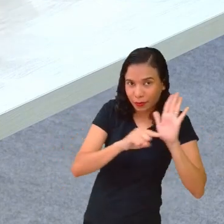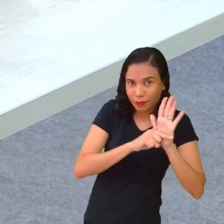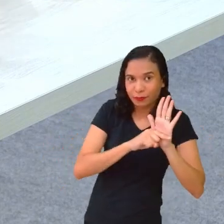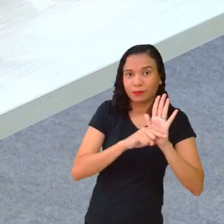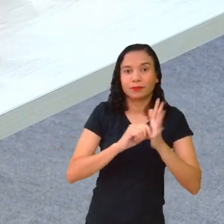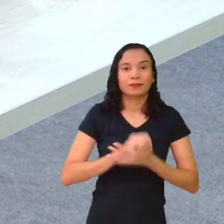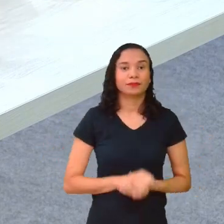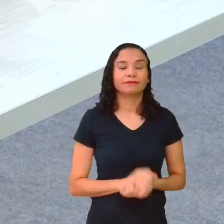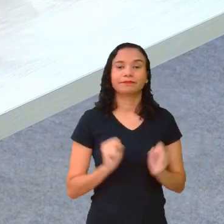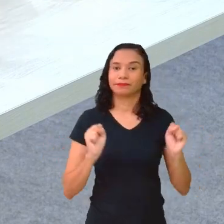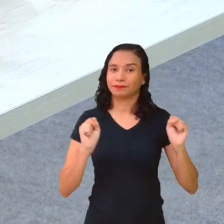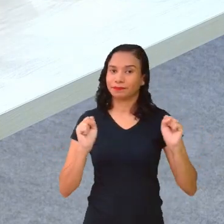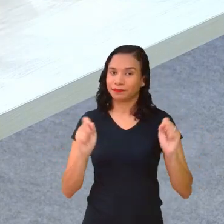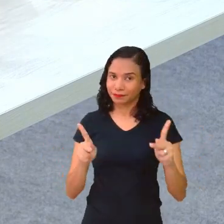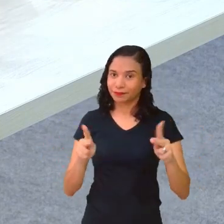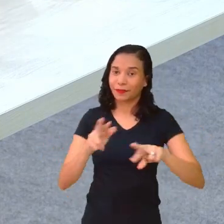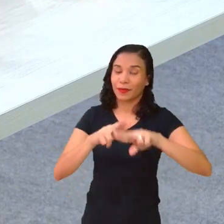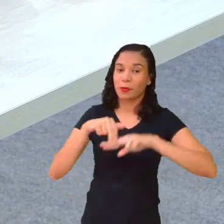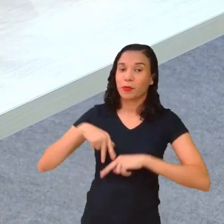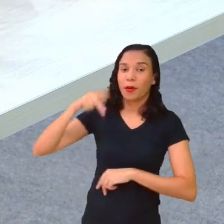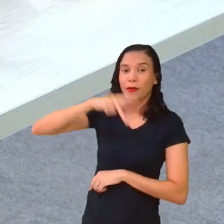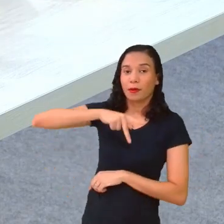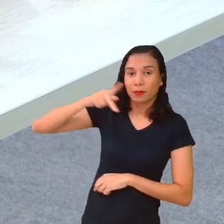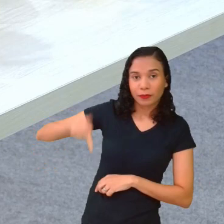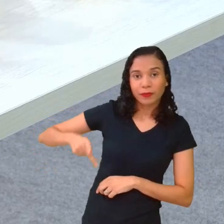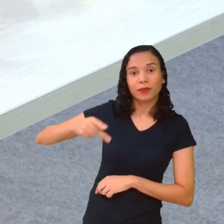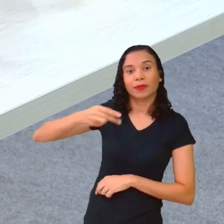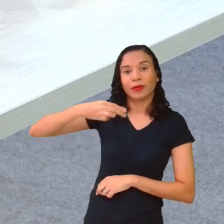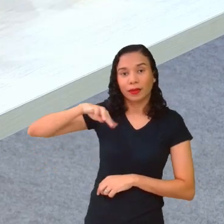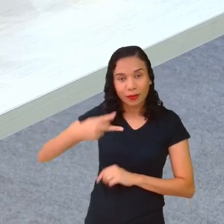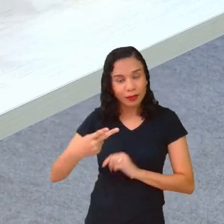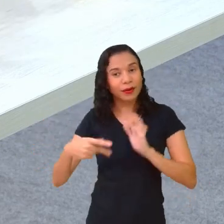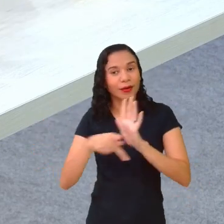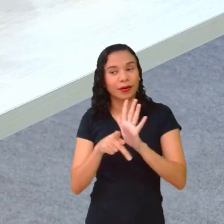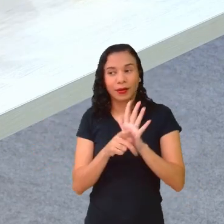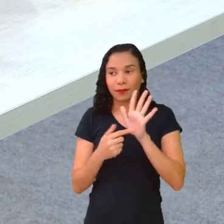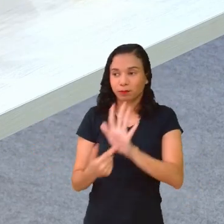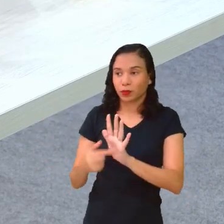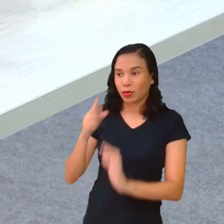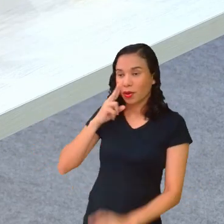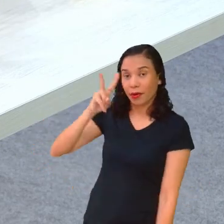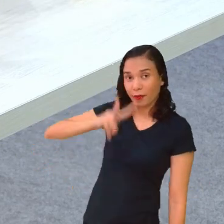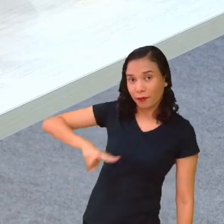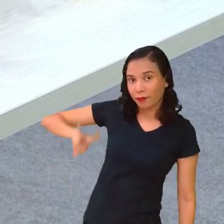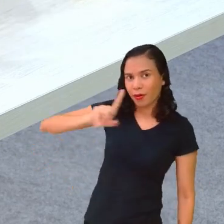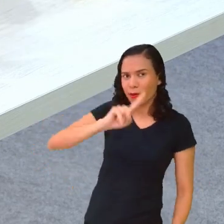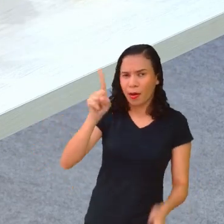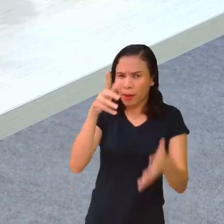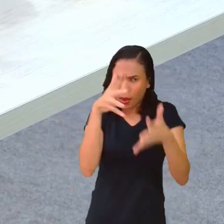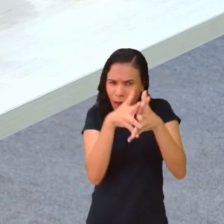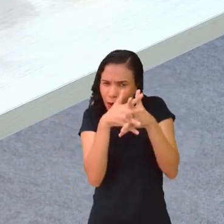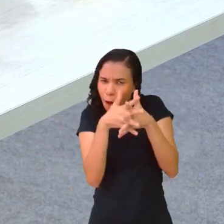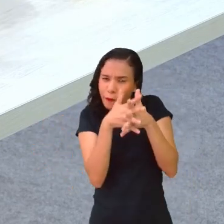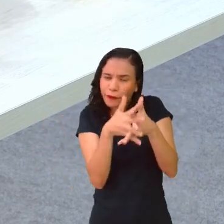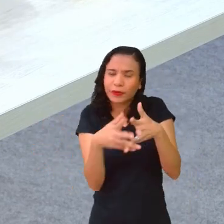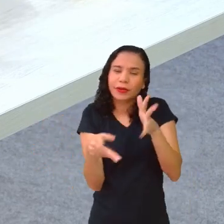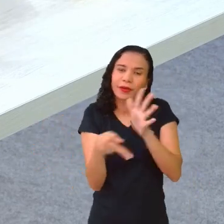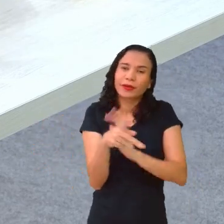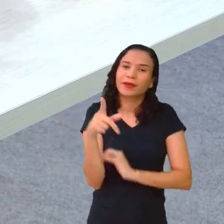negativo. Ok? Então, a professora Helena, ela, deixa eu virar aqui para a gente não